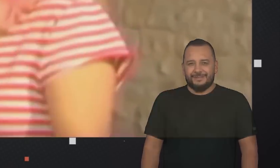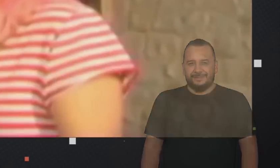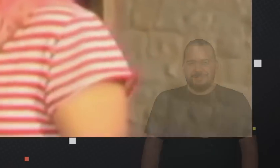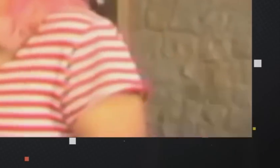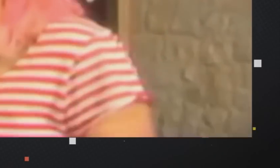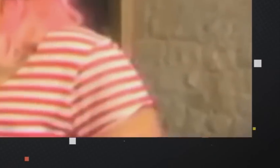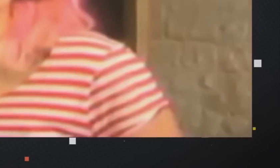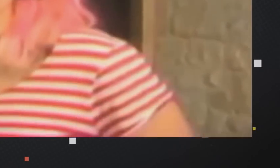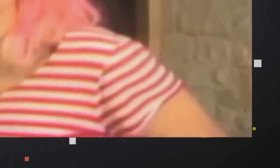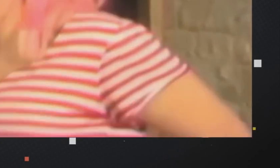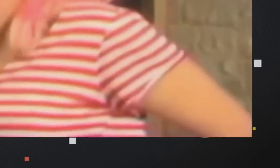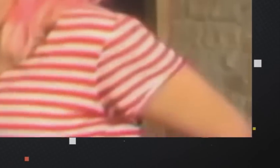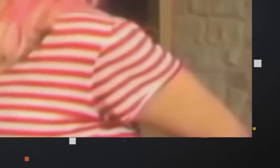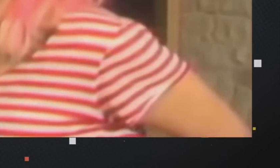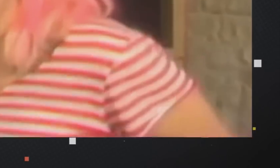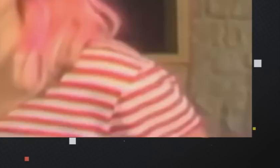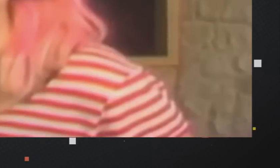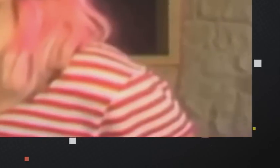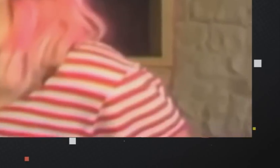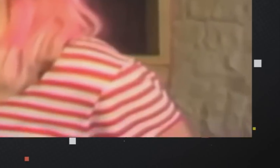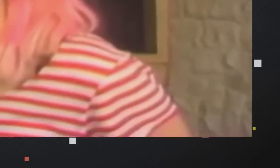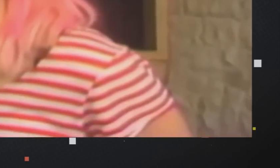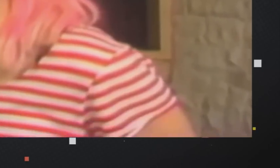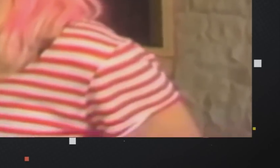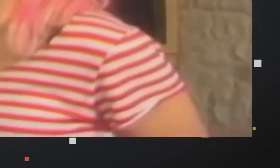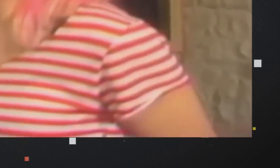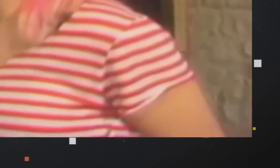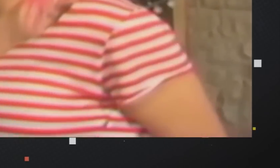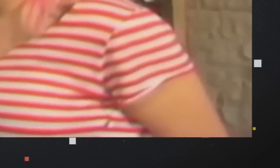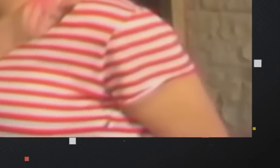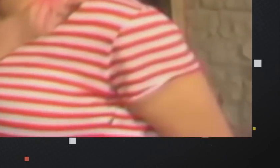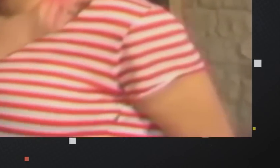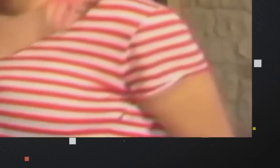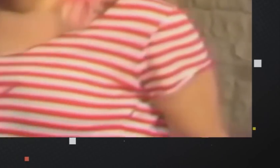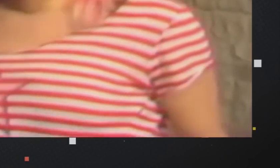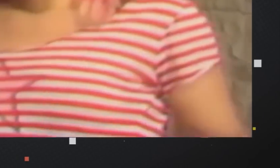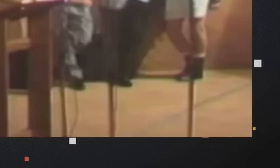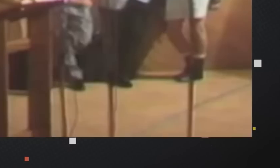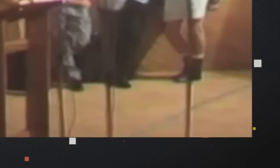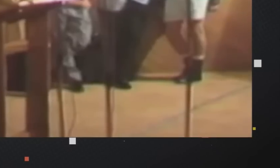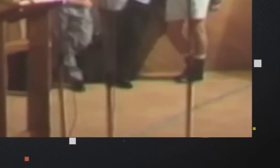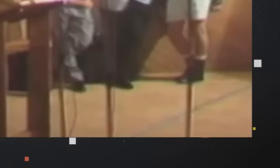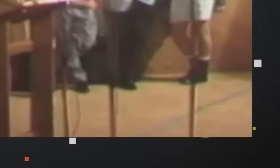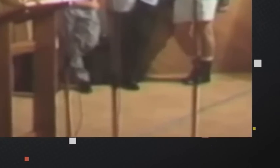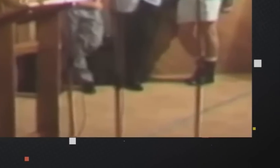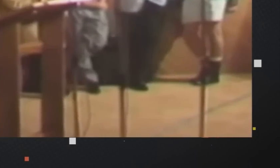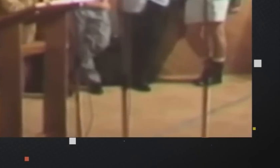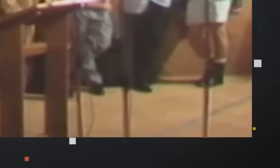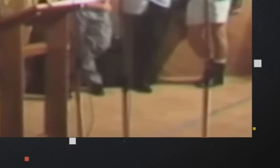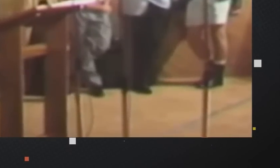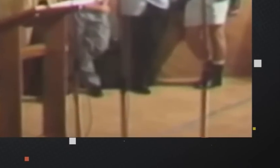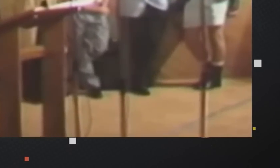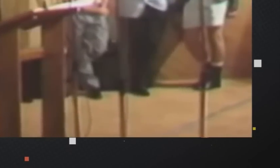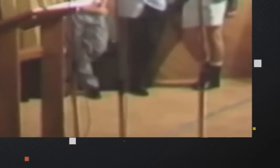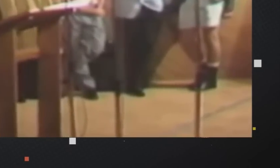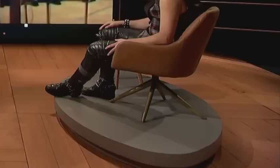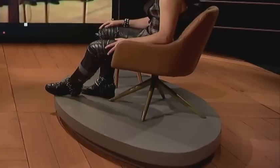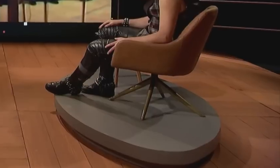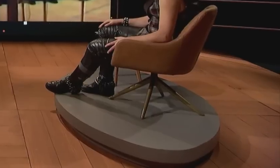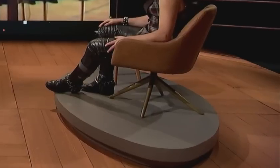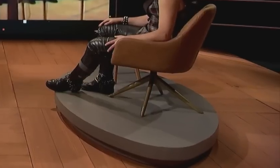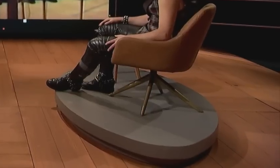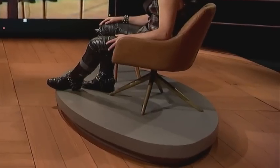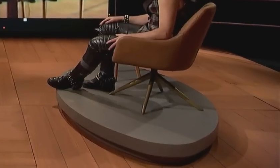und der Einsamkeit in Ewigkeit. Amen. Na komm drauf.